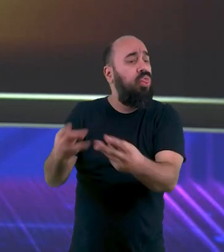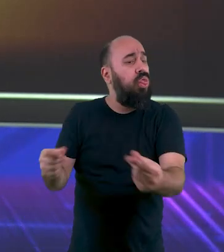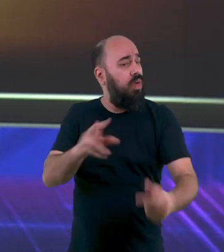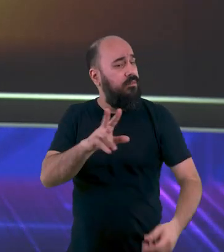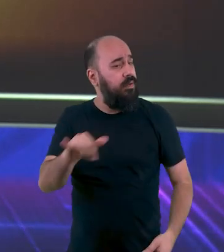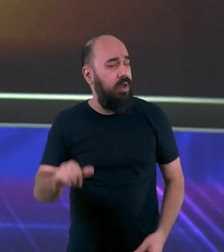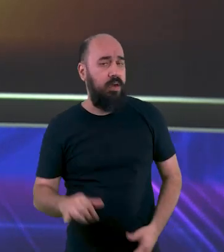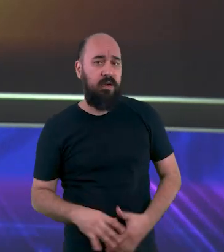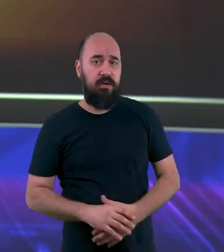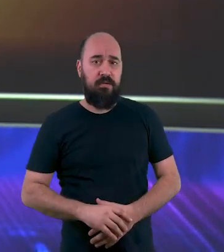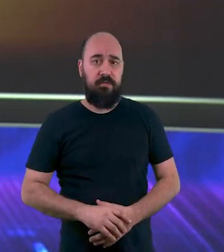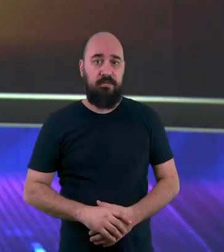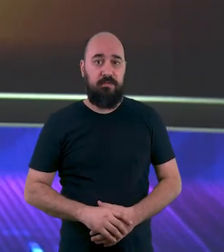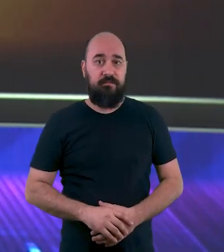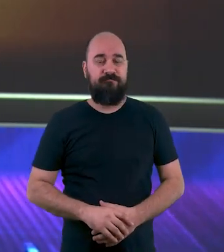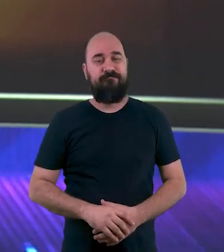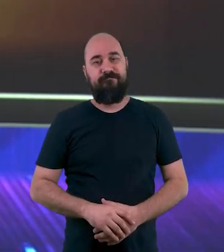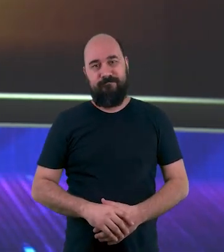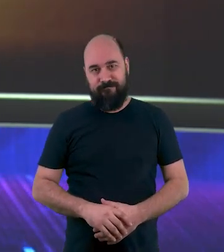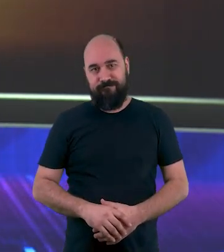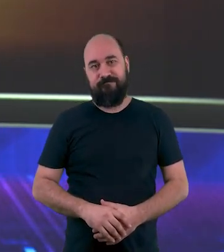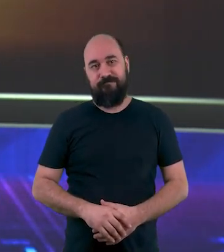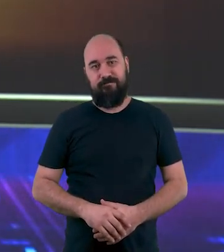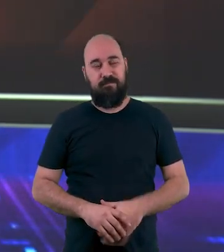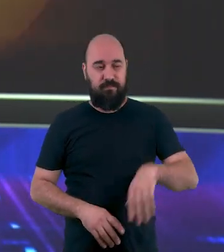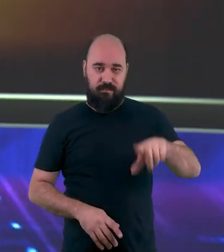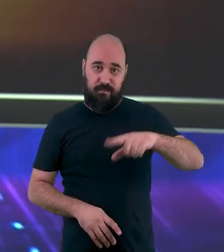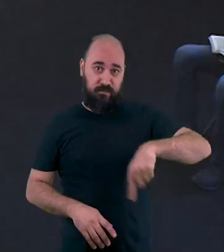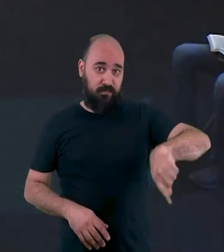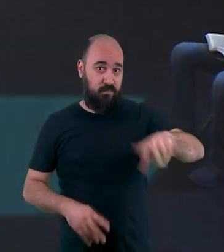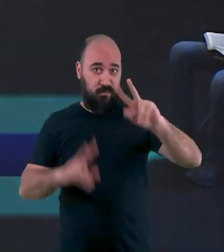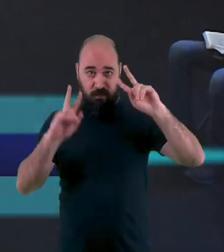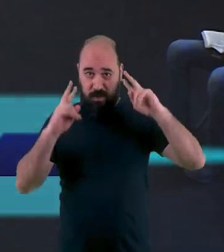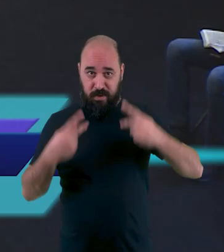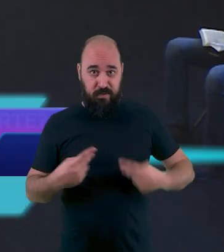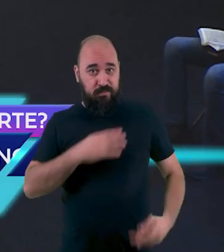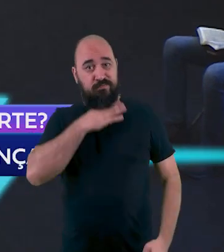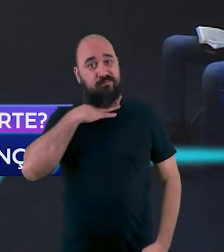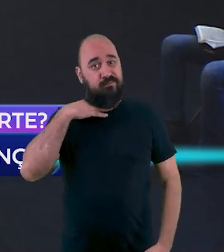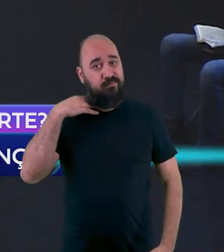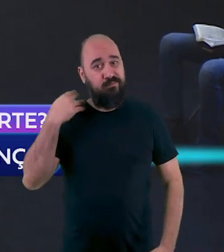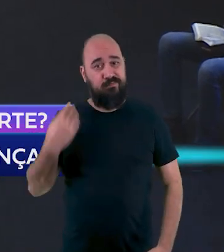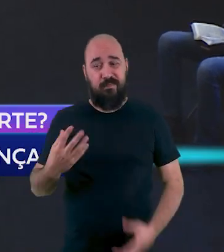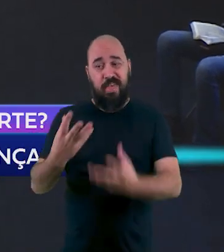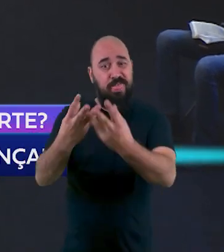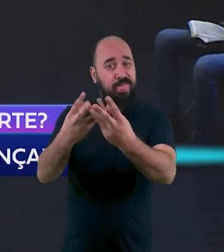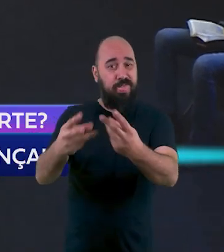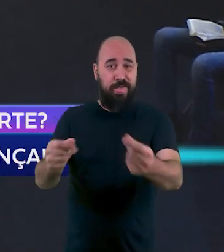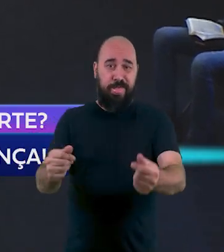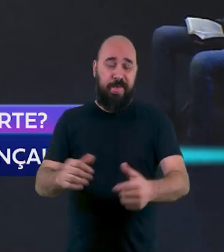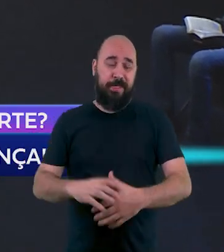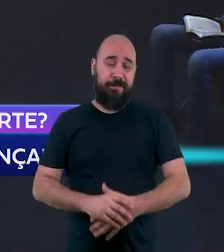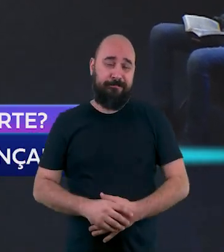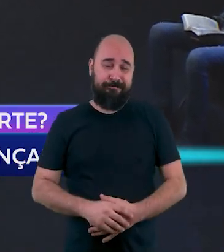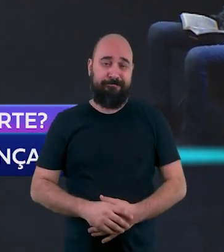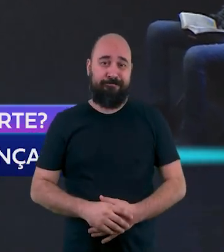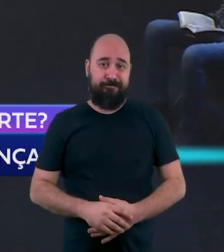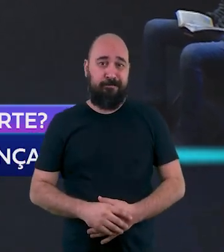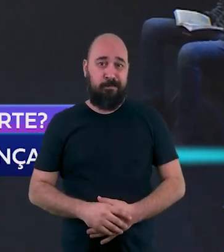Nós somos seres mortais. Não passamos de erva. Essa é a